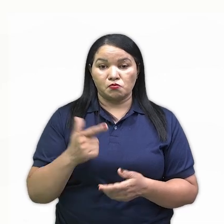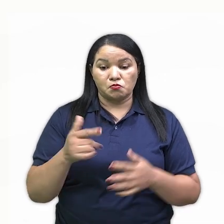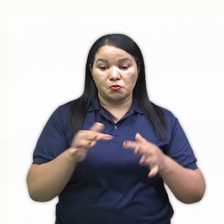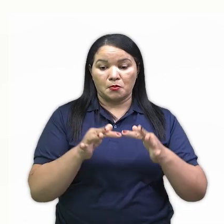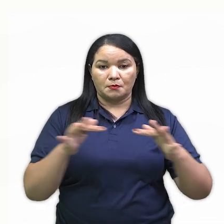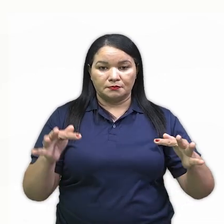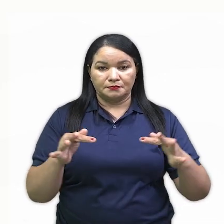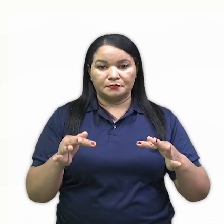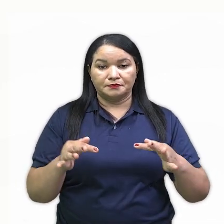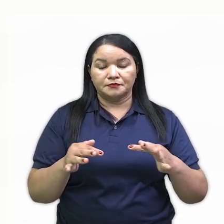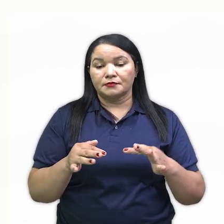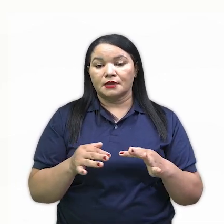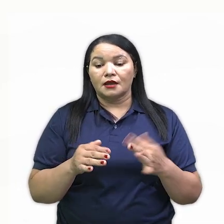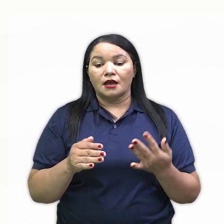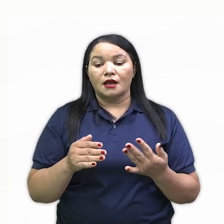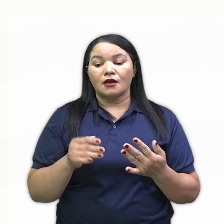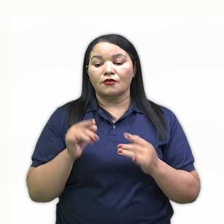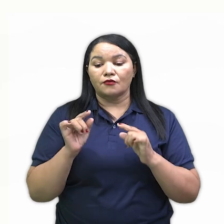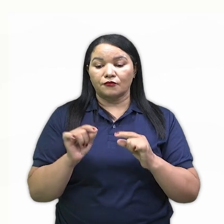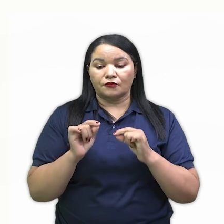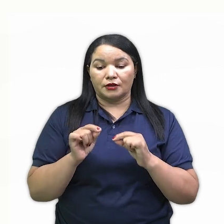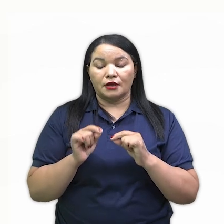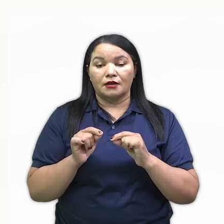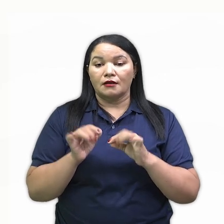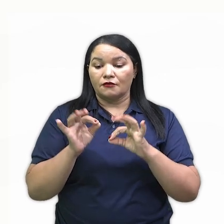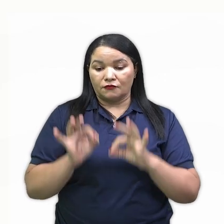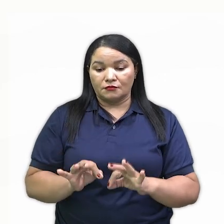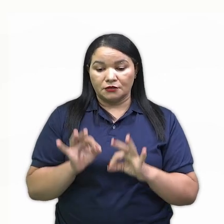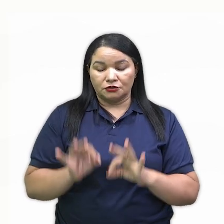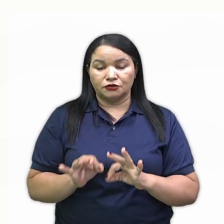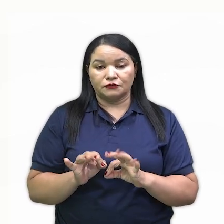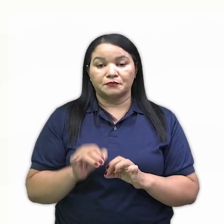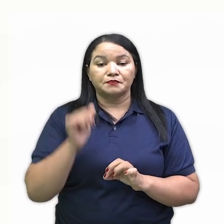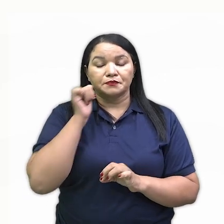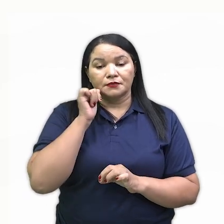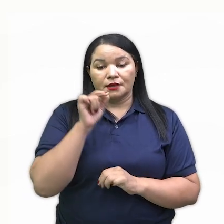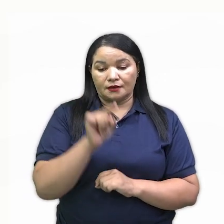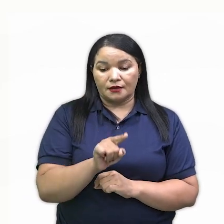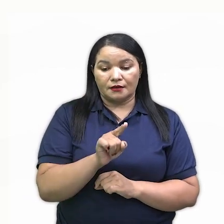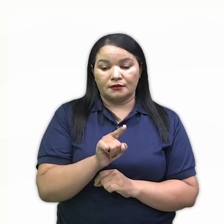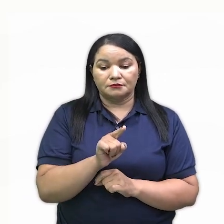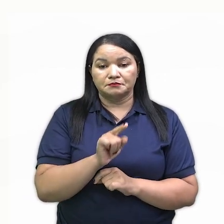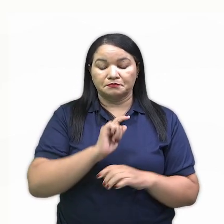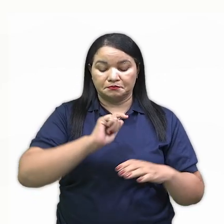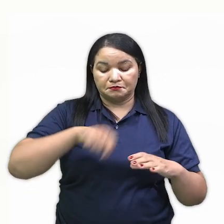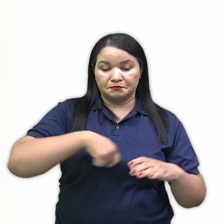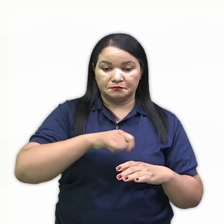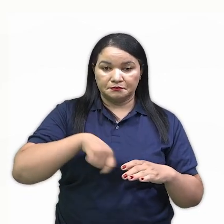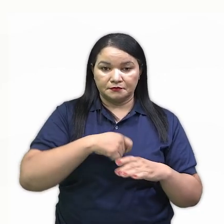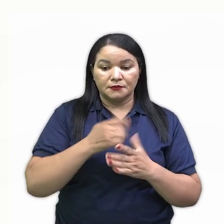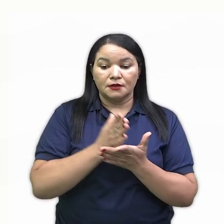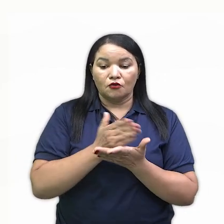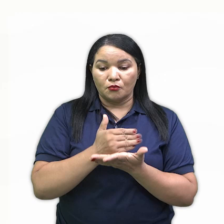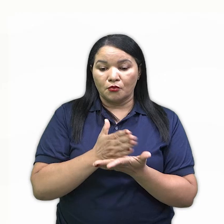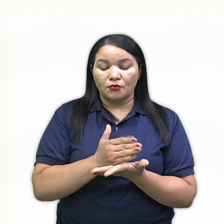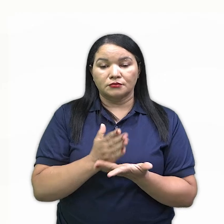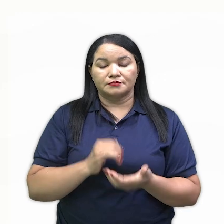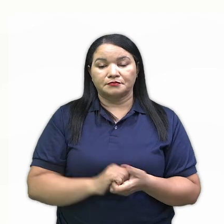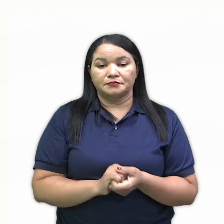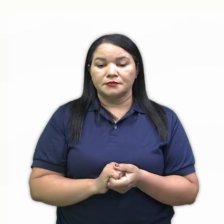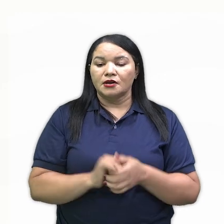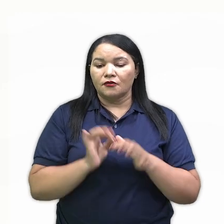Forma afirmativa, ela estava fazendo um bolo. Na forma negativa, como é que a gente viu que